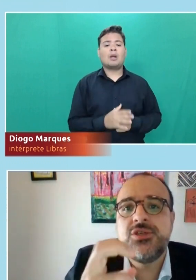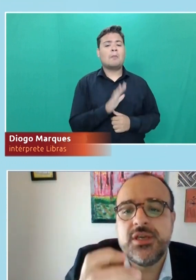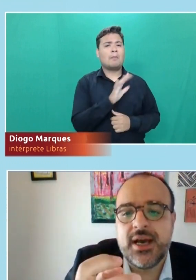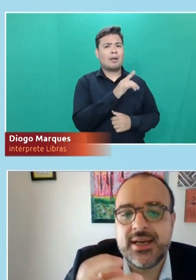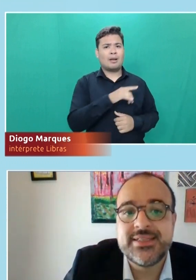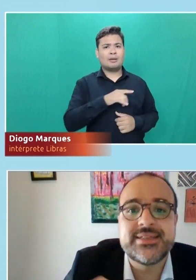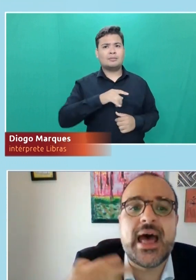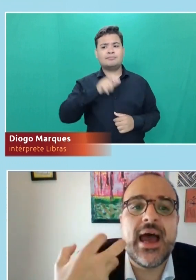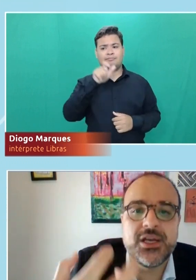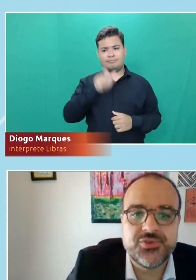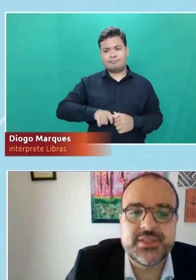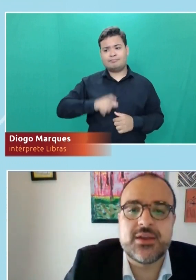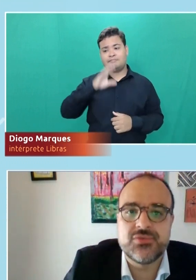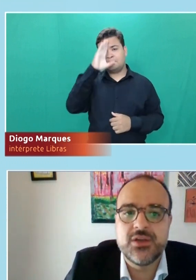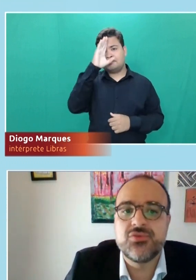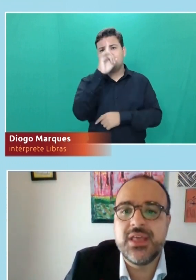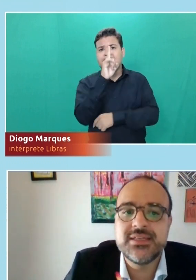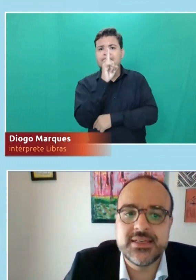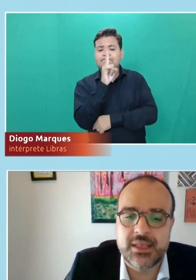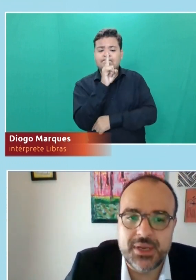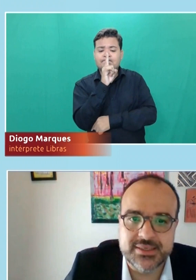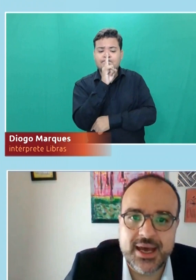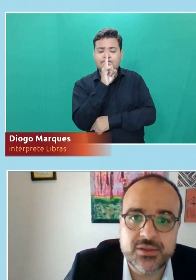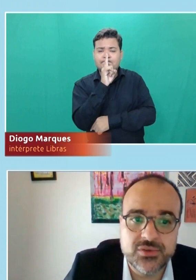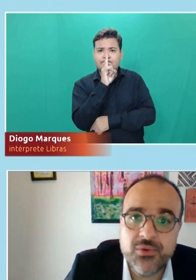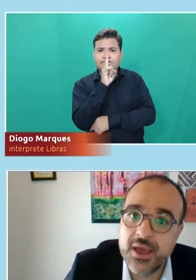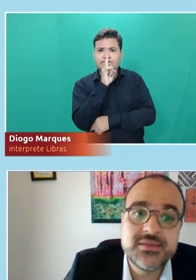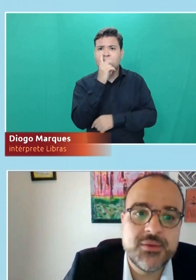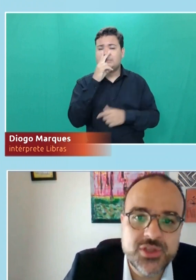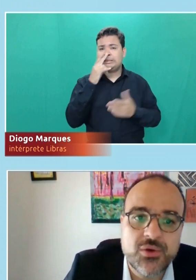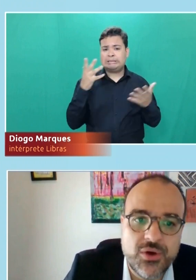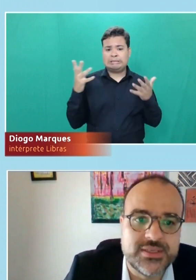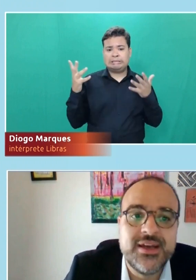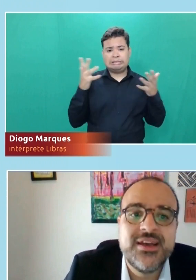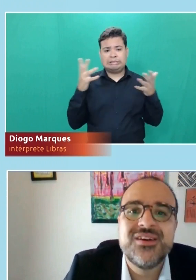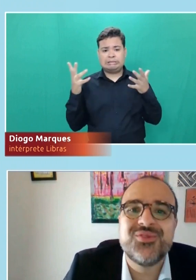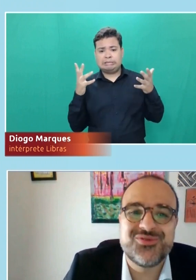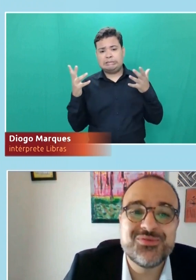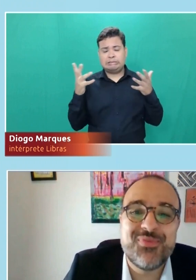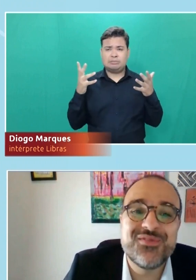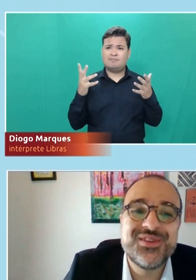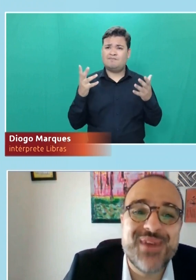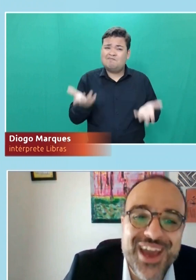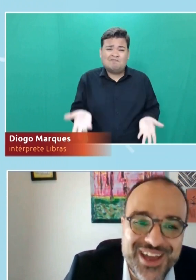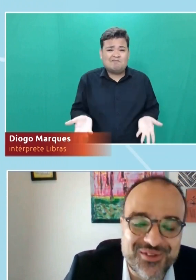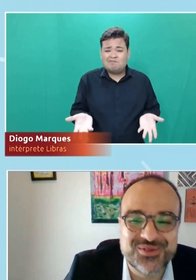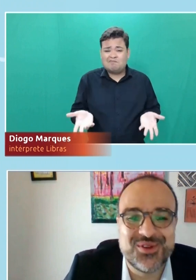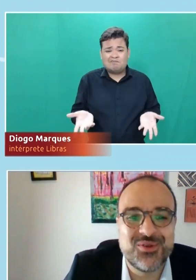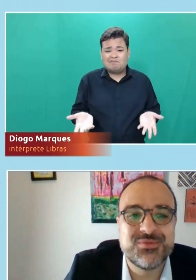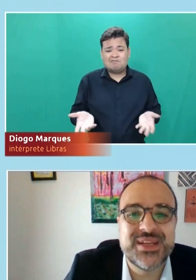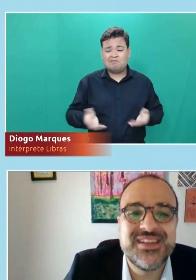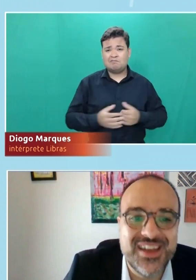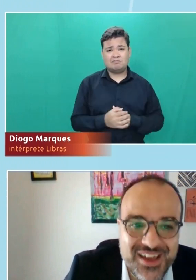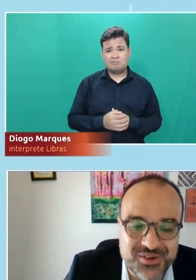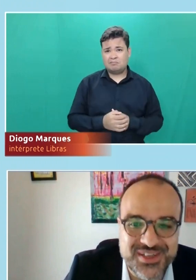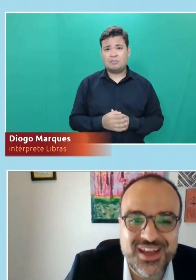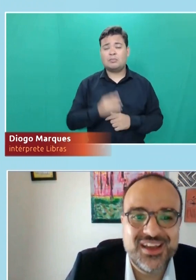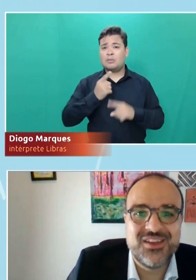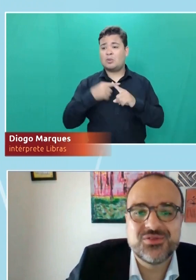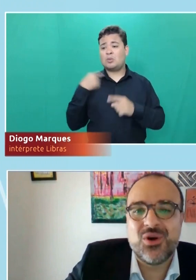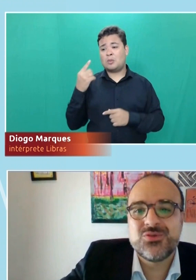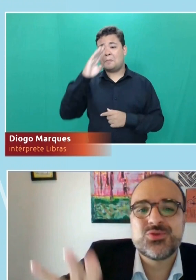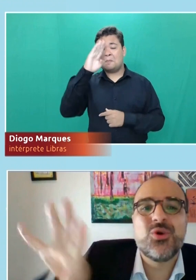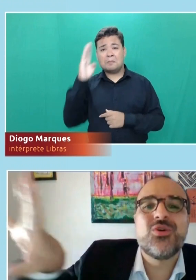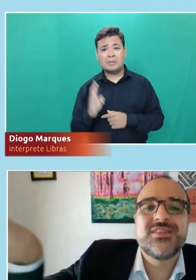de, neste estágio, estar um tanto desestabilizado, não quer dizer muita coisa. Nós somos povos ibéricos, nós somos